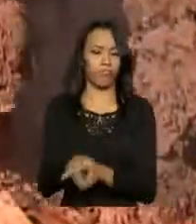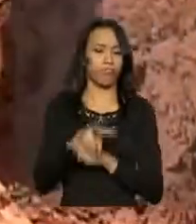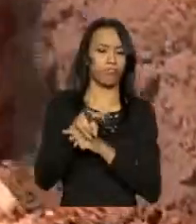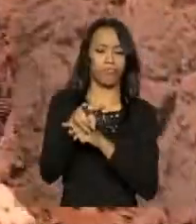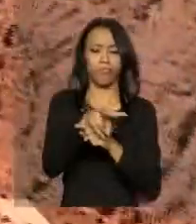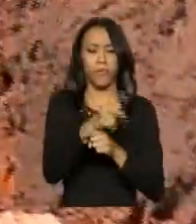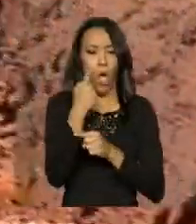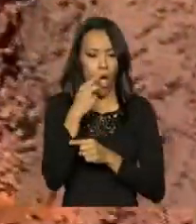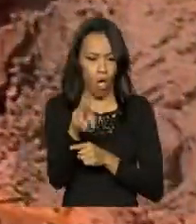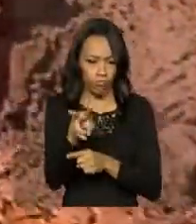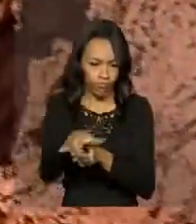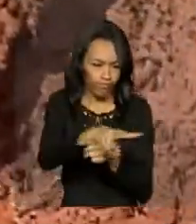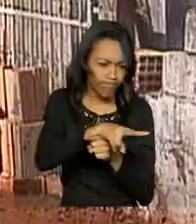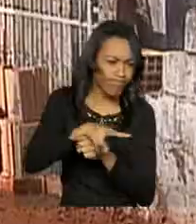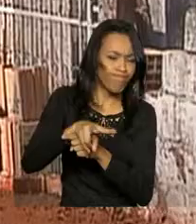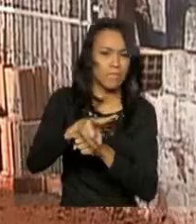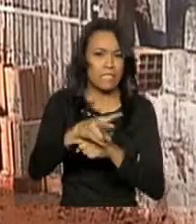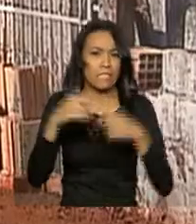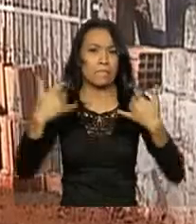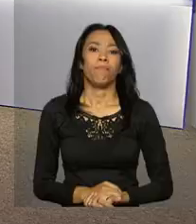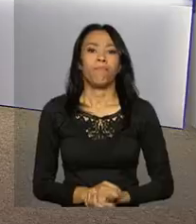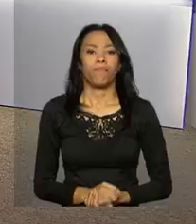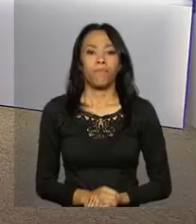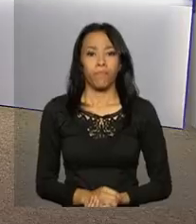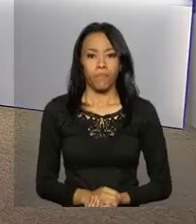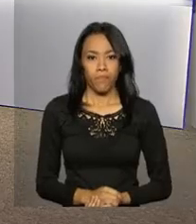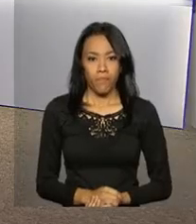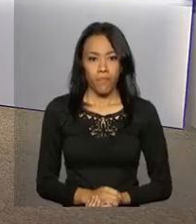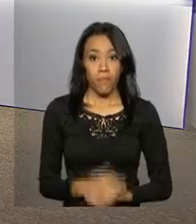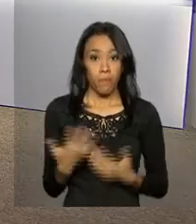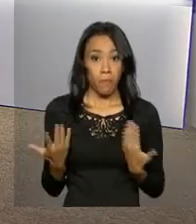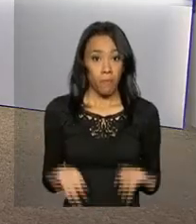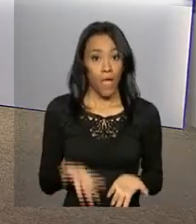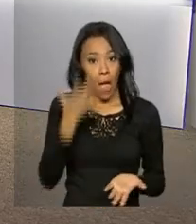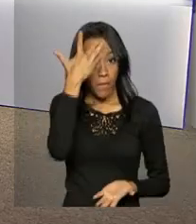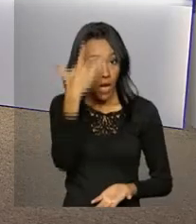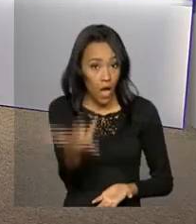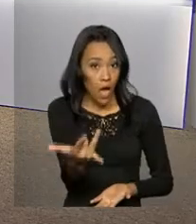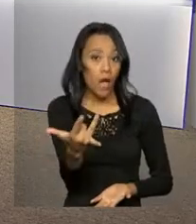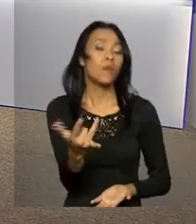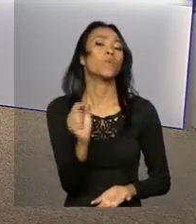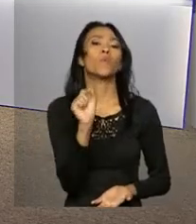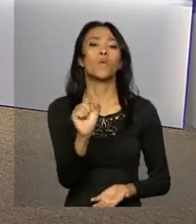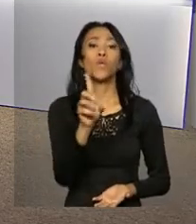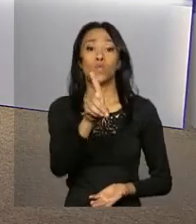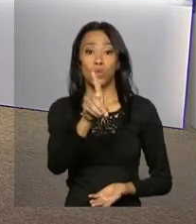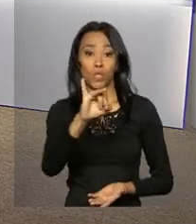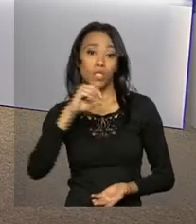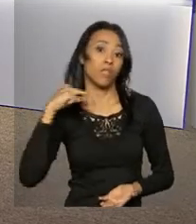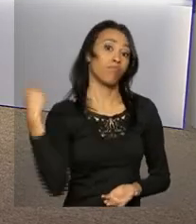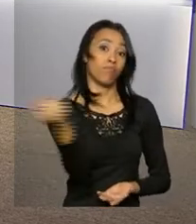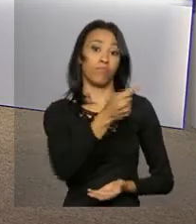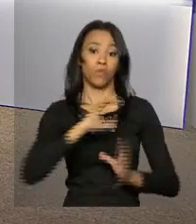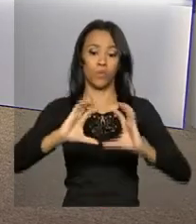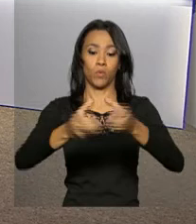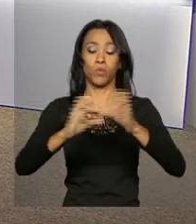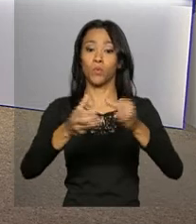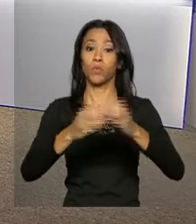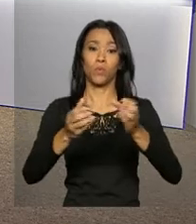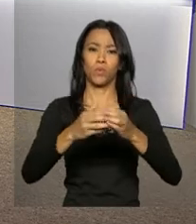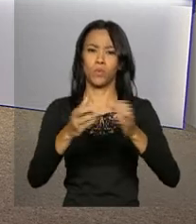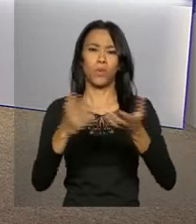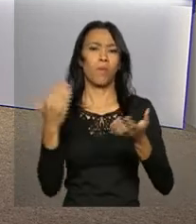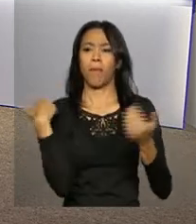uma das mais afetadas pelo desastre amanhã será realizado o dia nacional de mobilização da educação